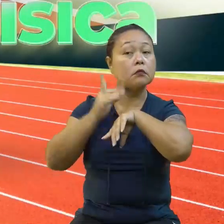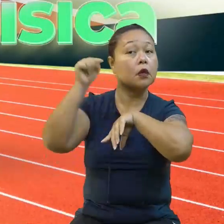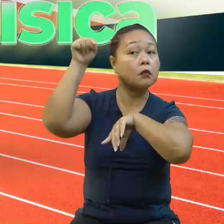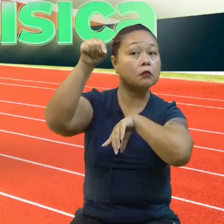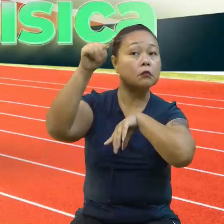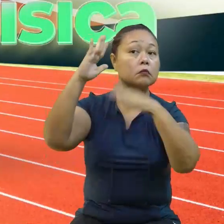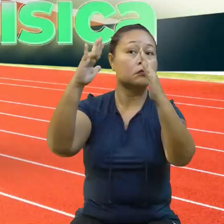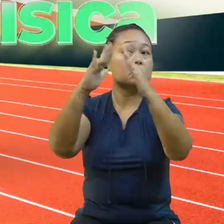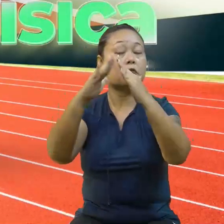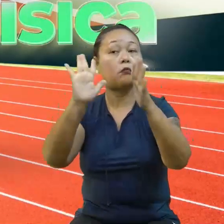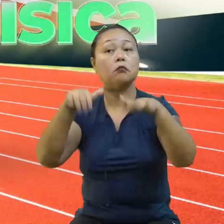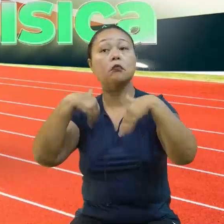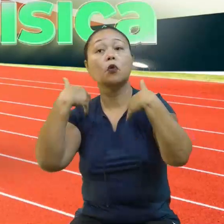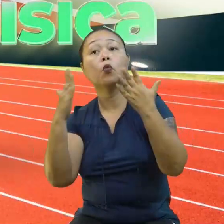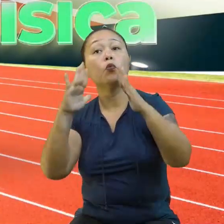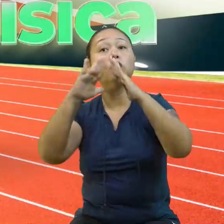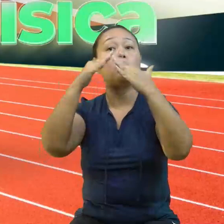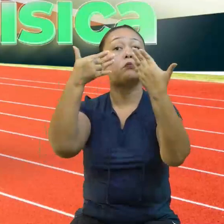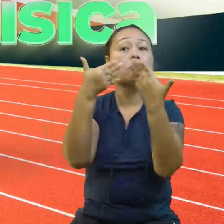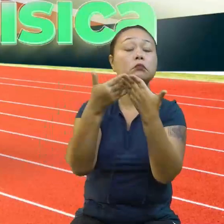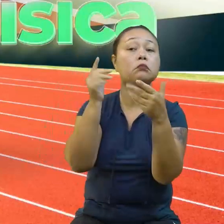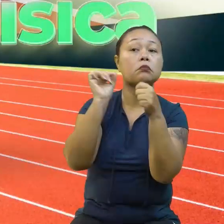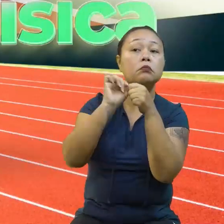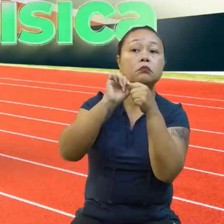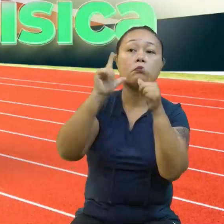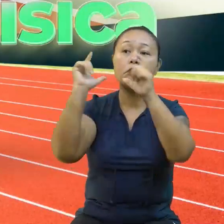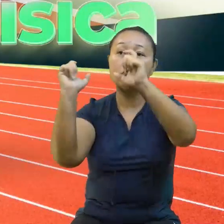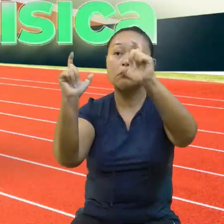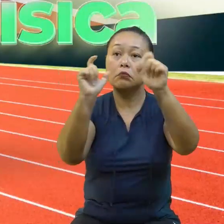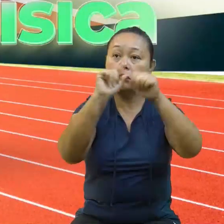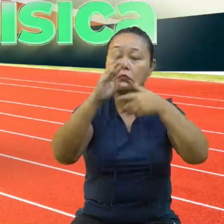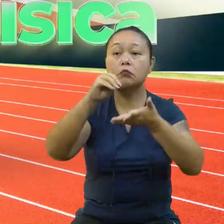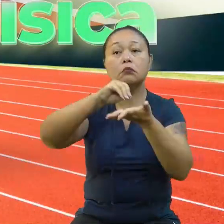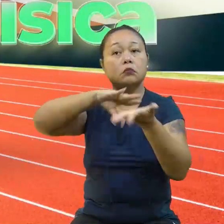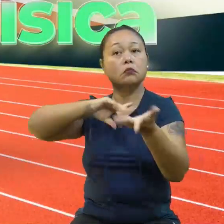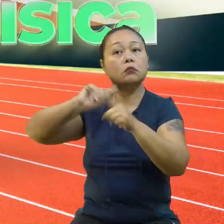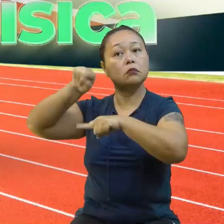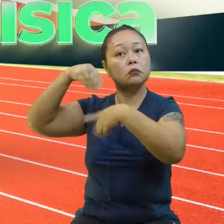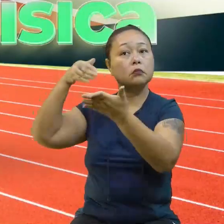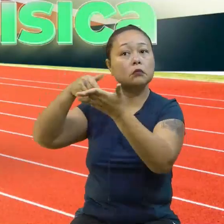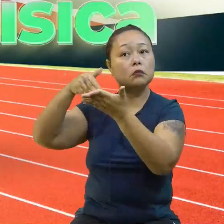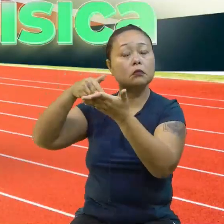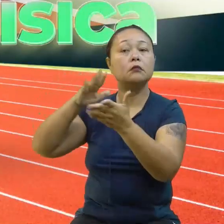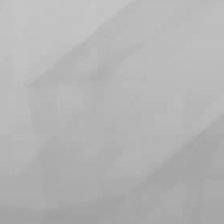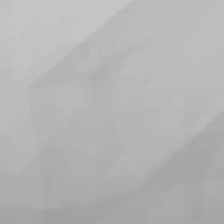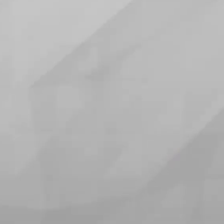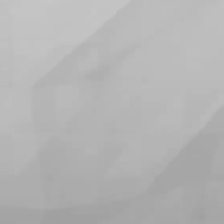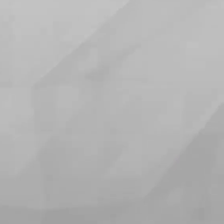casa ou na sua escola e vai mandar foto pra gente. E até a próxima. Tchau, tchau.